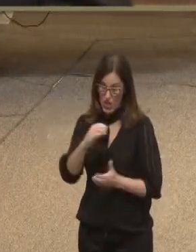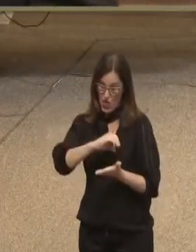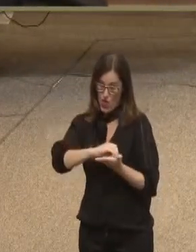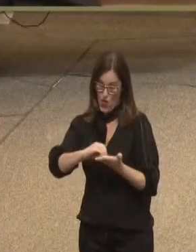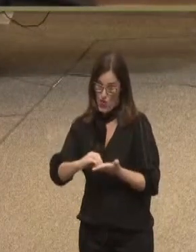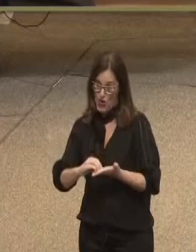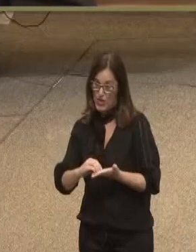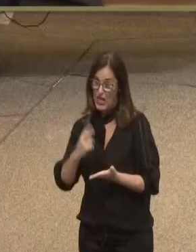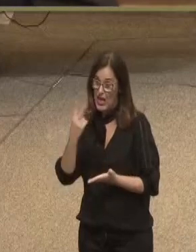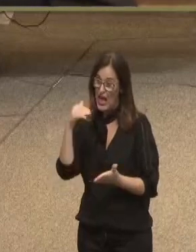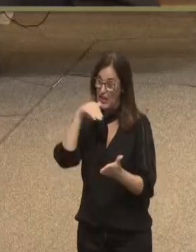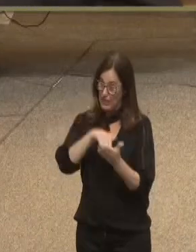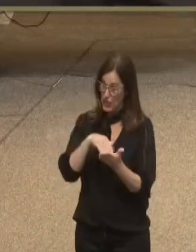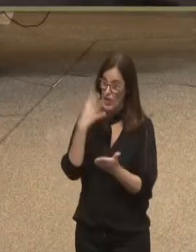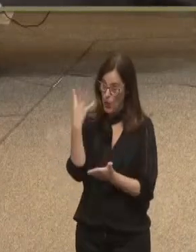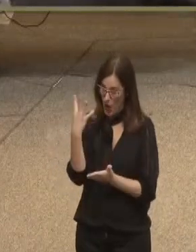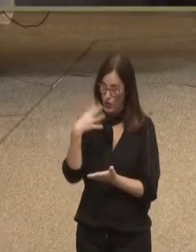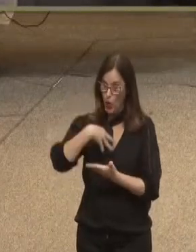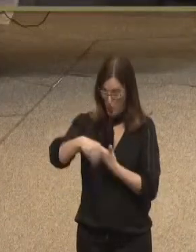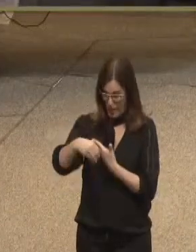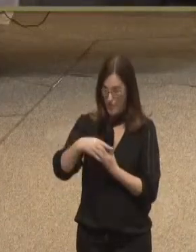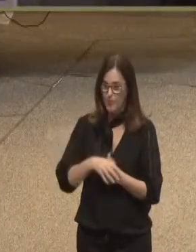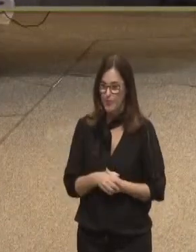versículos de 2 a 4.